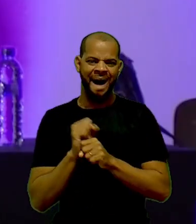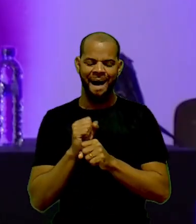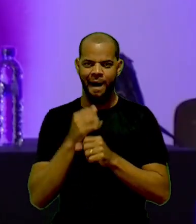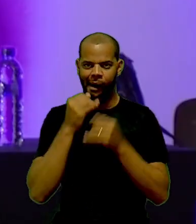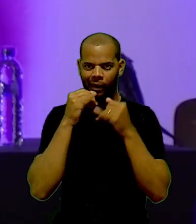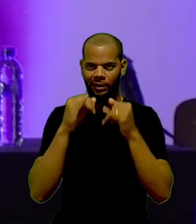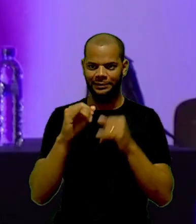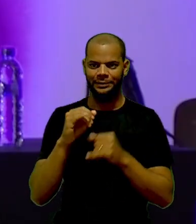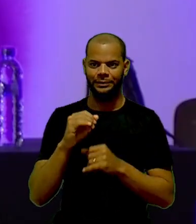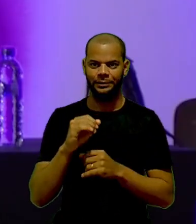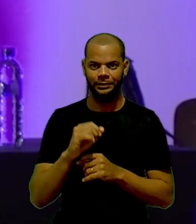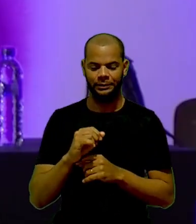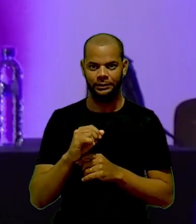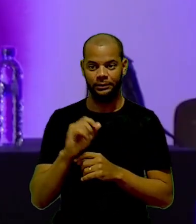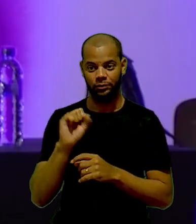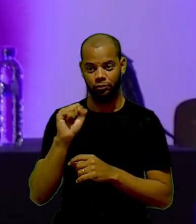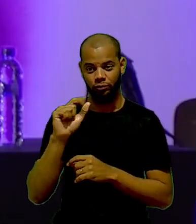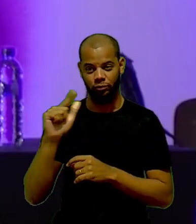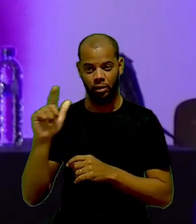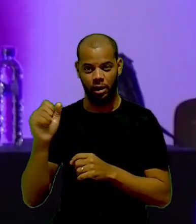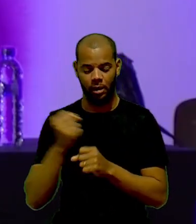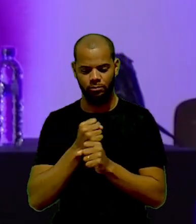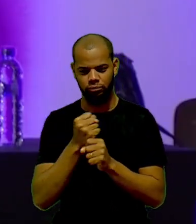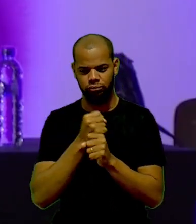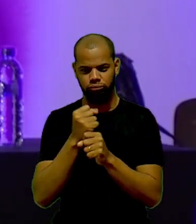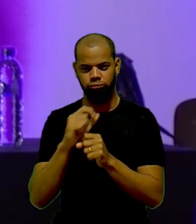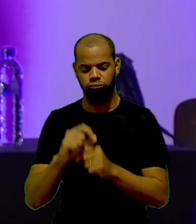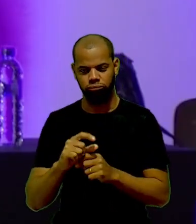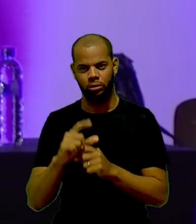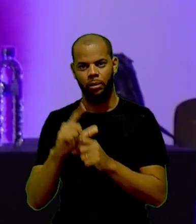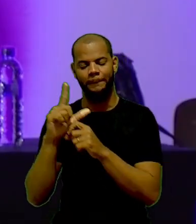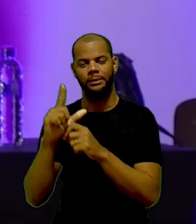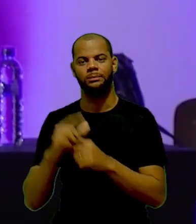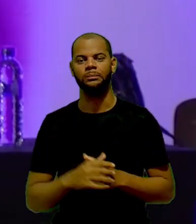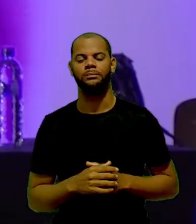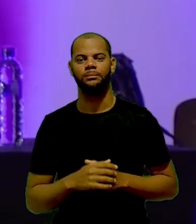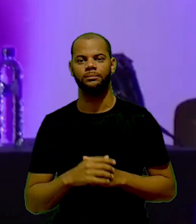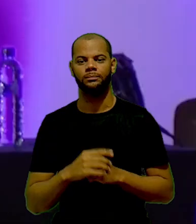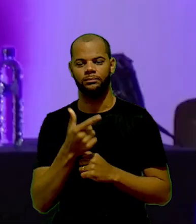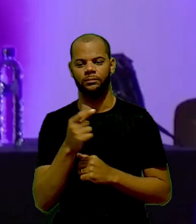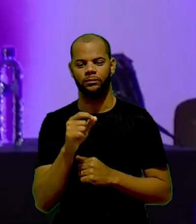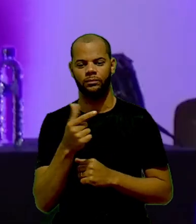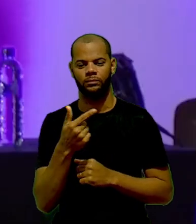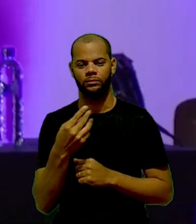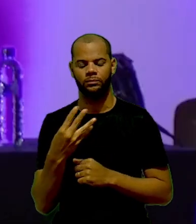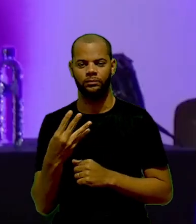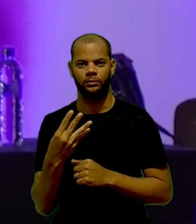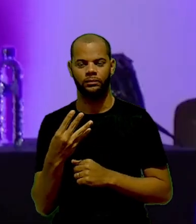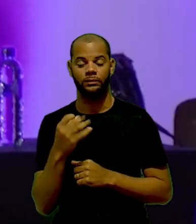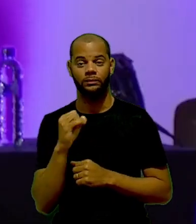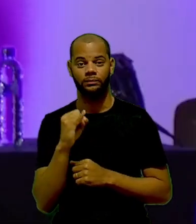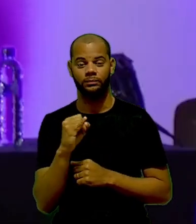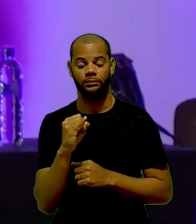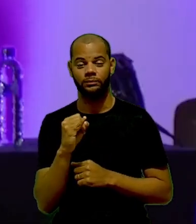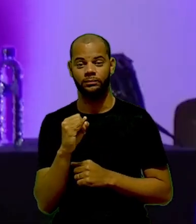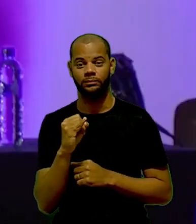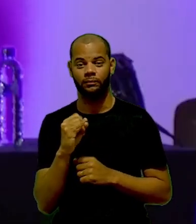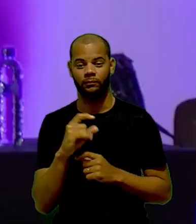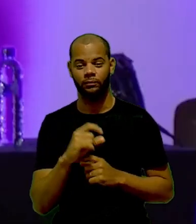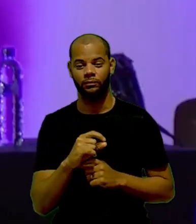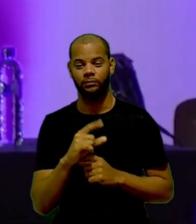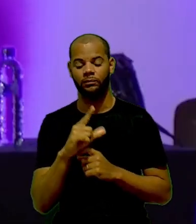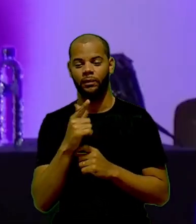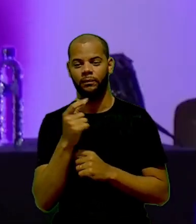ainda cresça muito ao longo dos anos. A partir de 2024, se a gente considerar uma taxa de crescimento